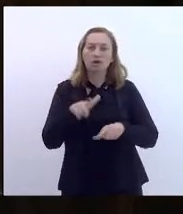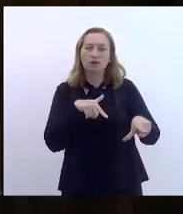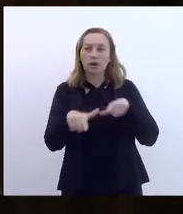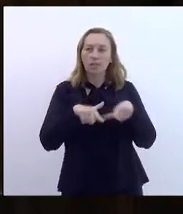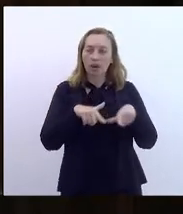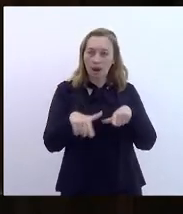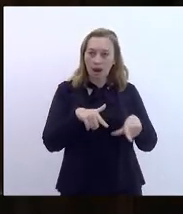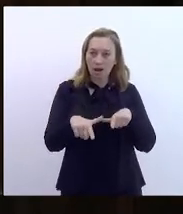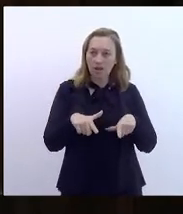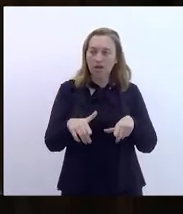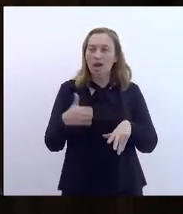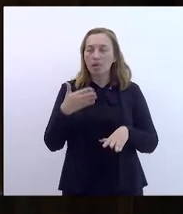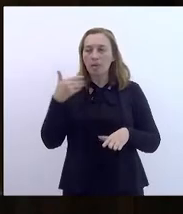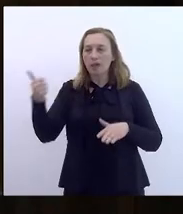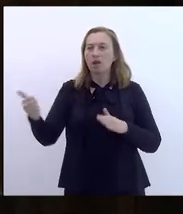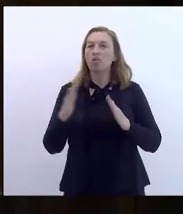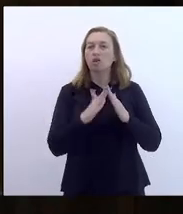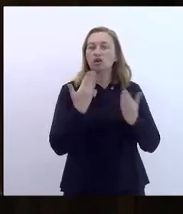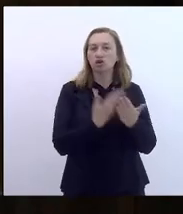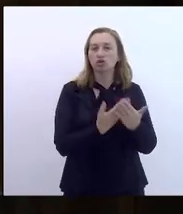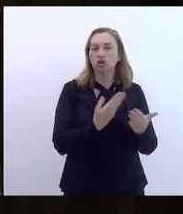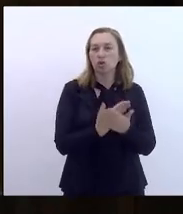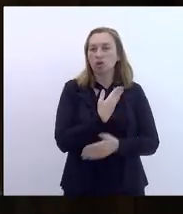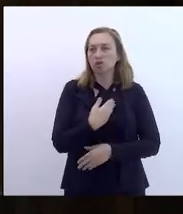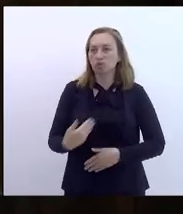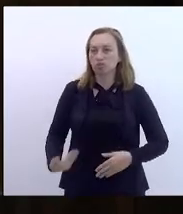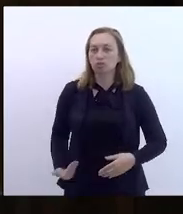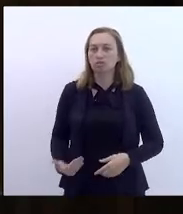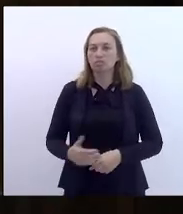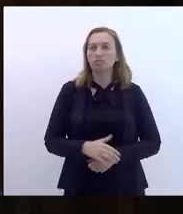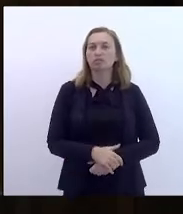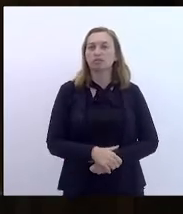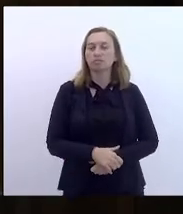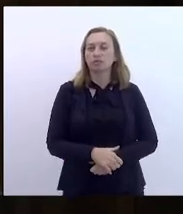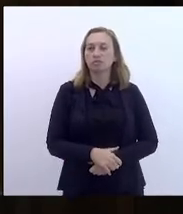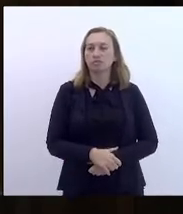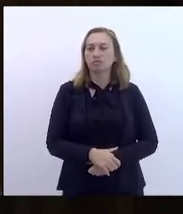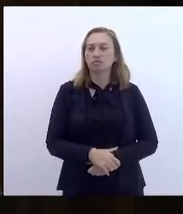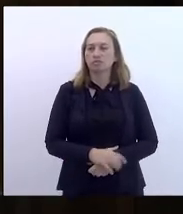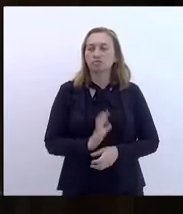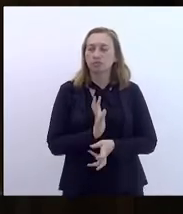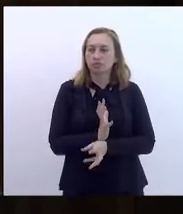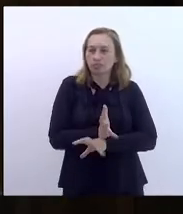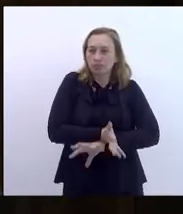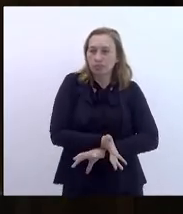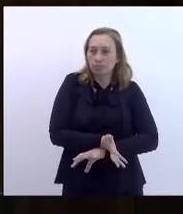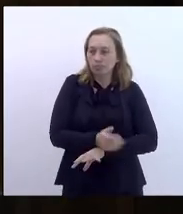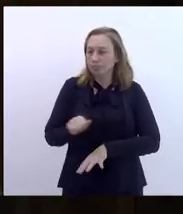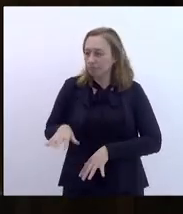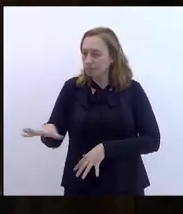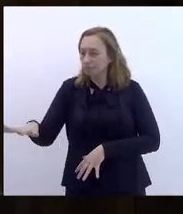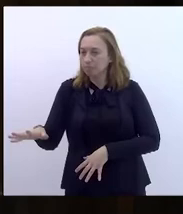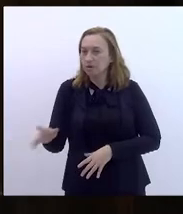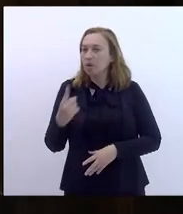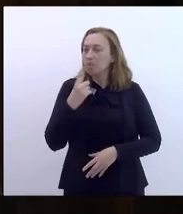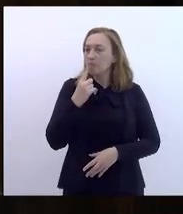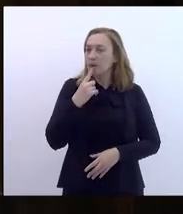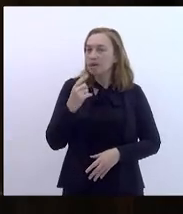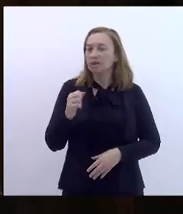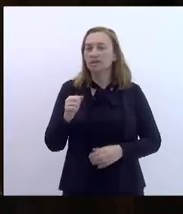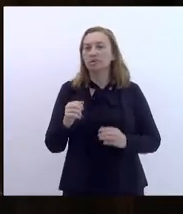as melhores escolas públicas e o esqueleto é próximo da cidade